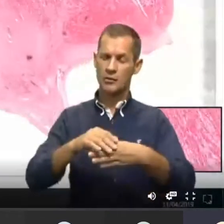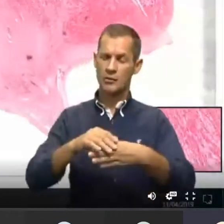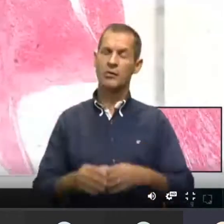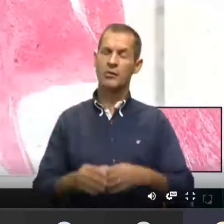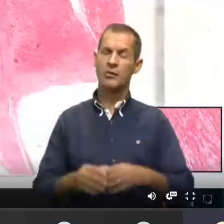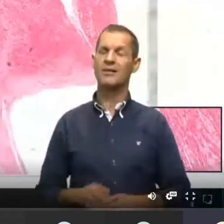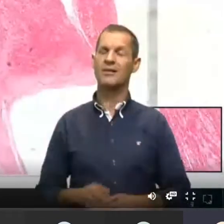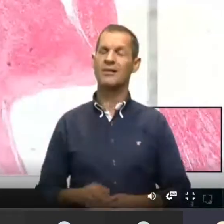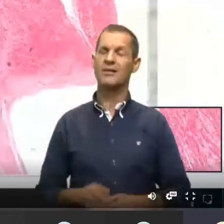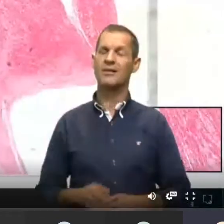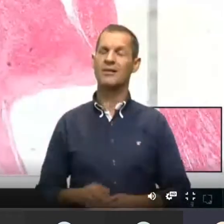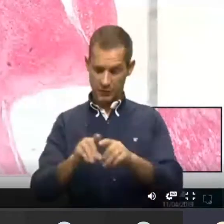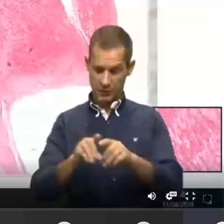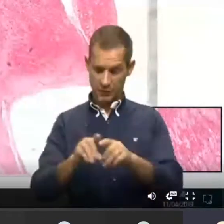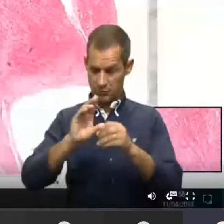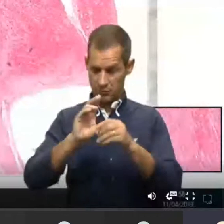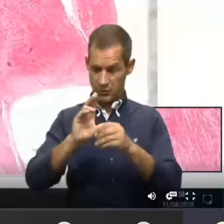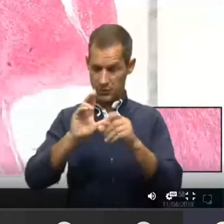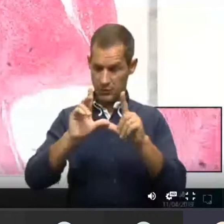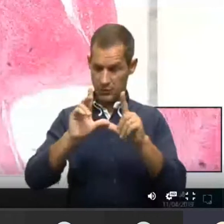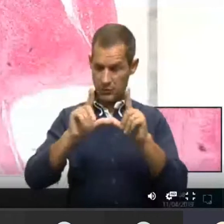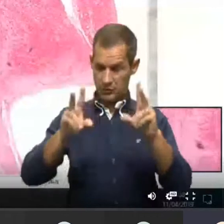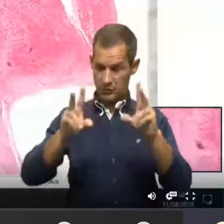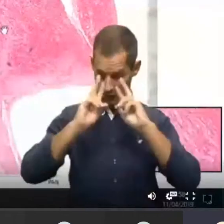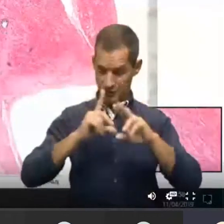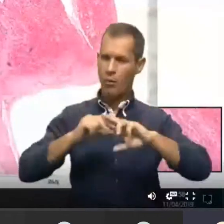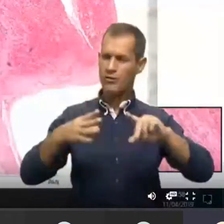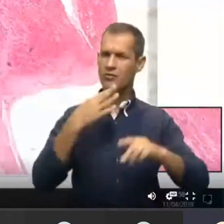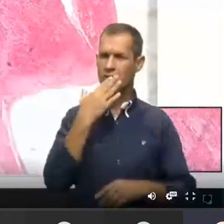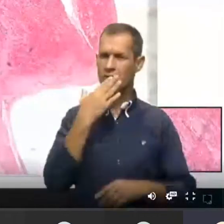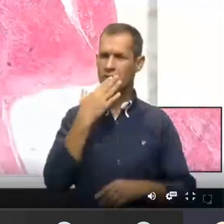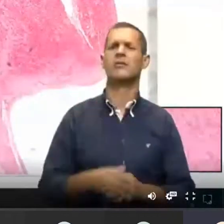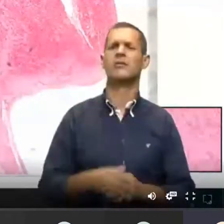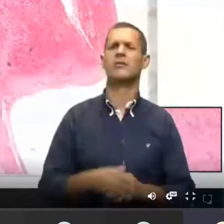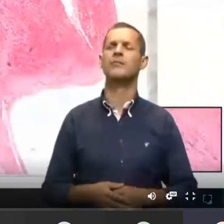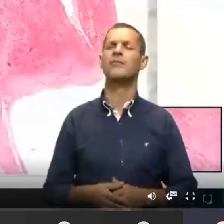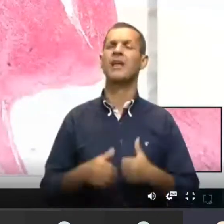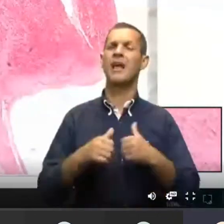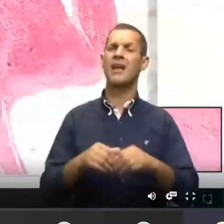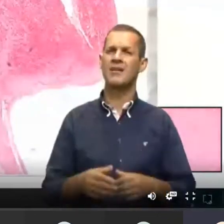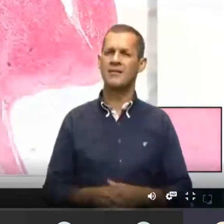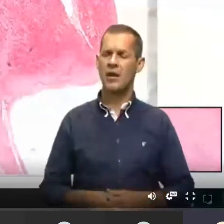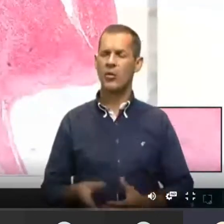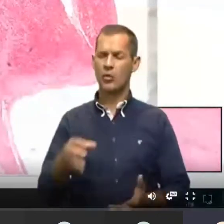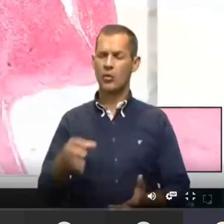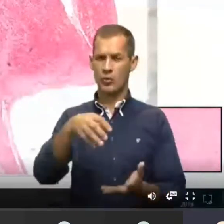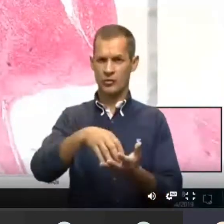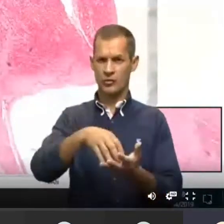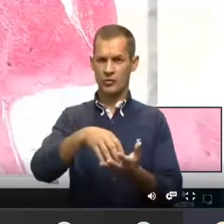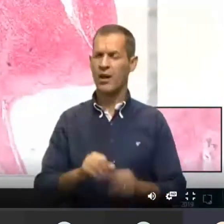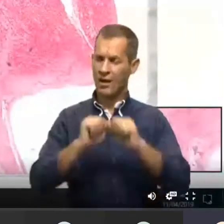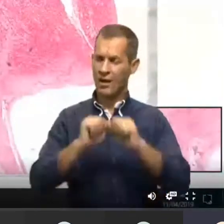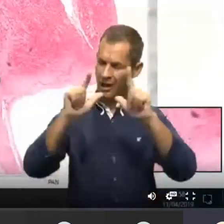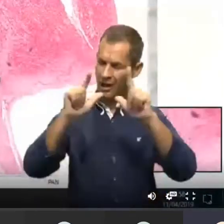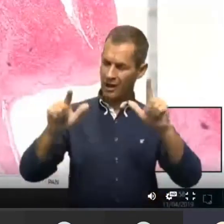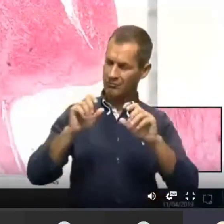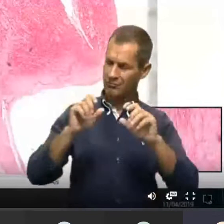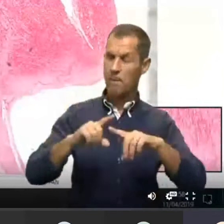transversal. E nesse menor aumento, a gente já vê que tem diferença de coloração, né? Essa parte central, ela está mais